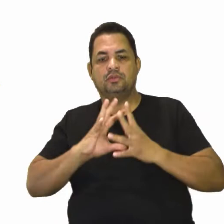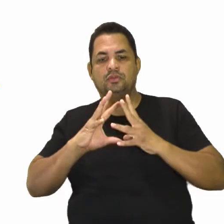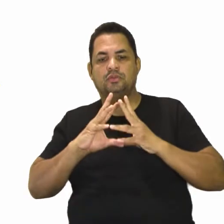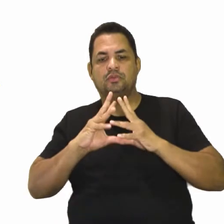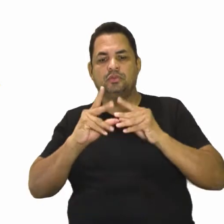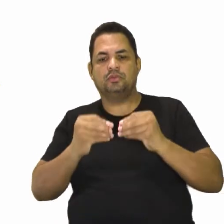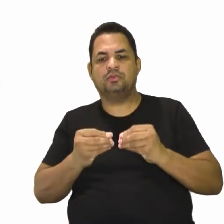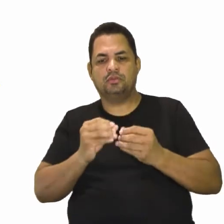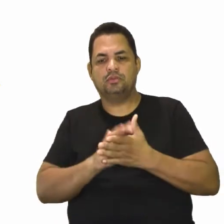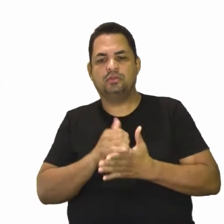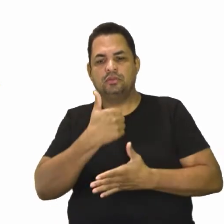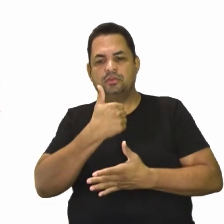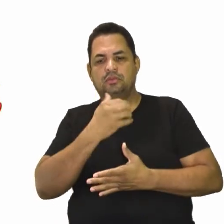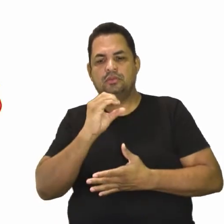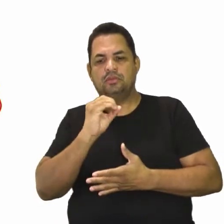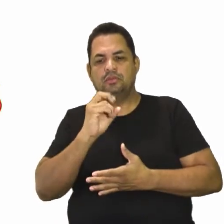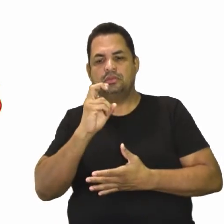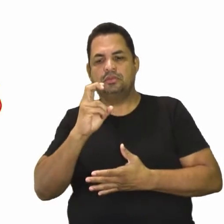totalizando